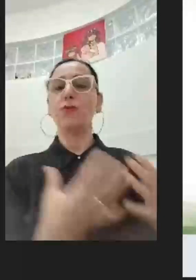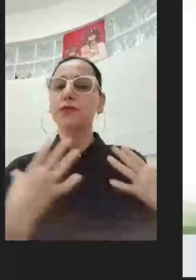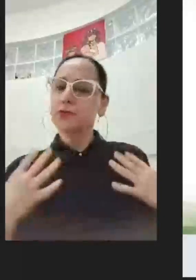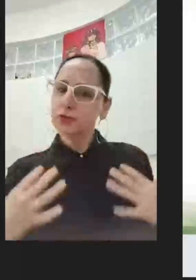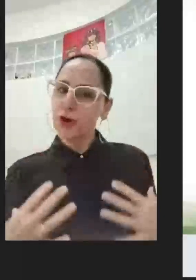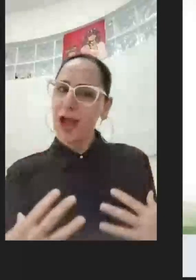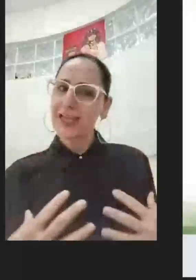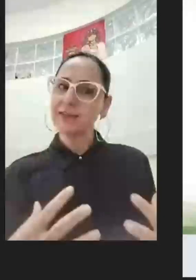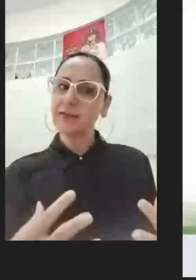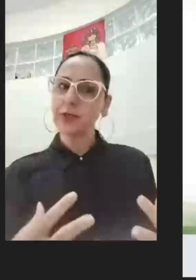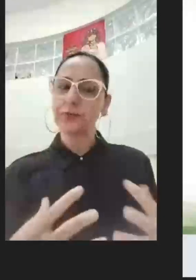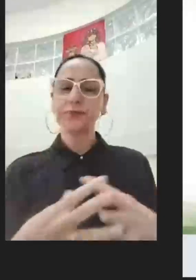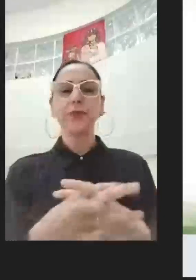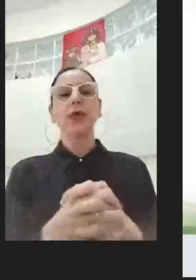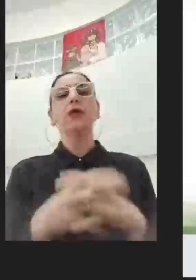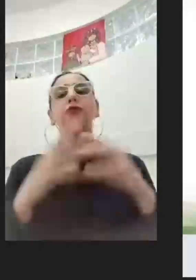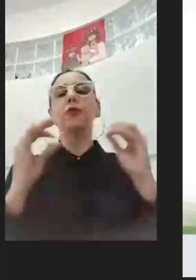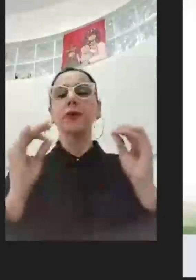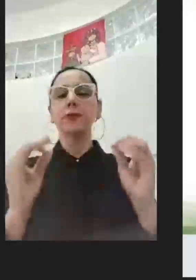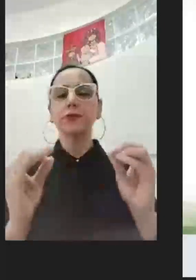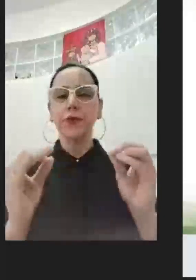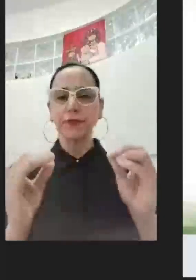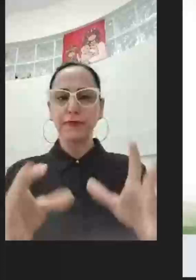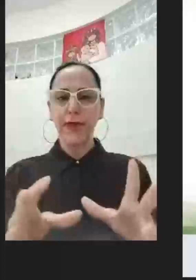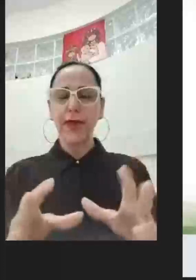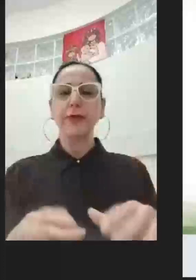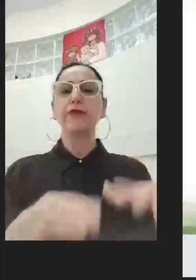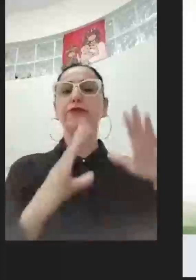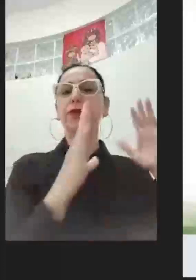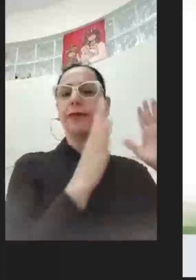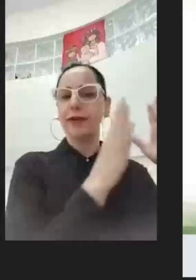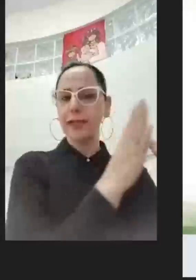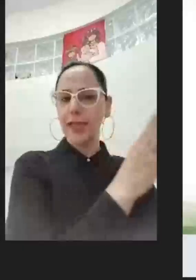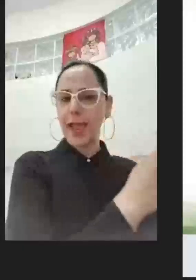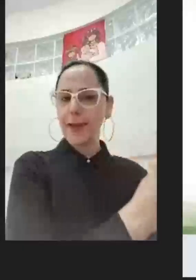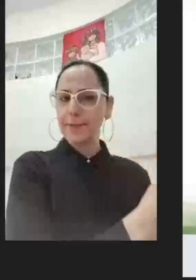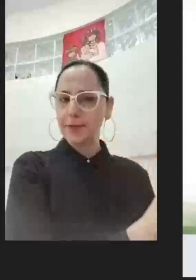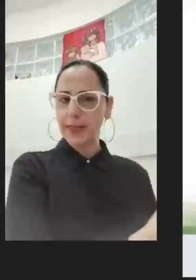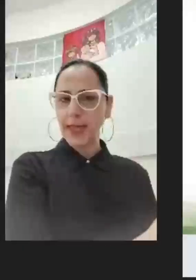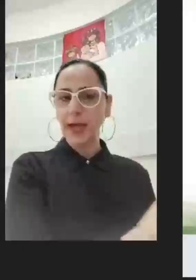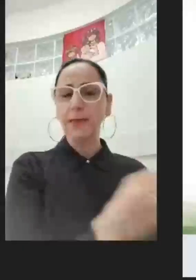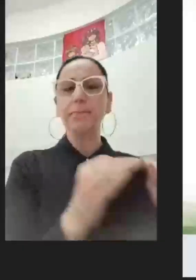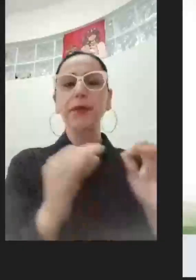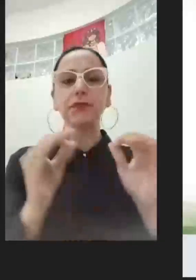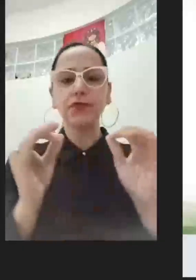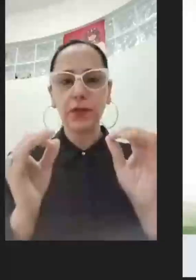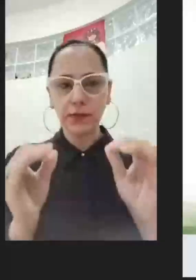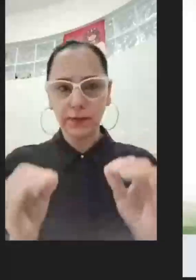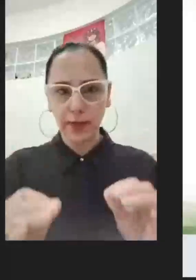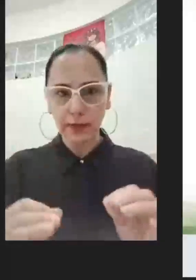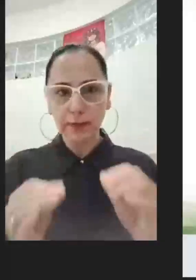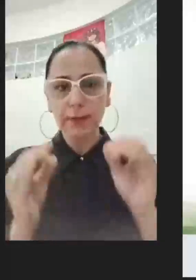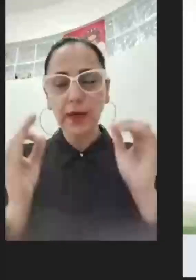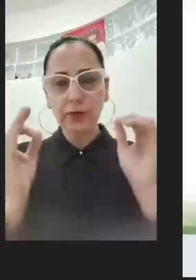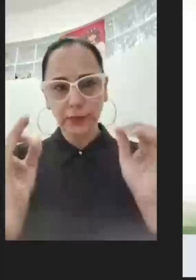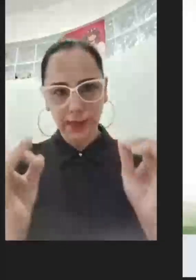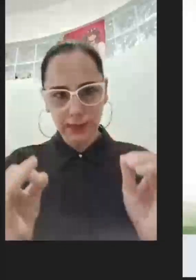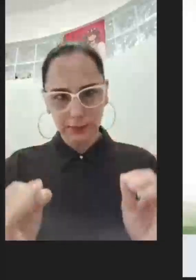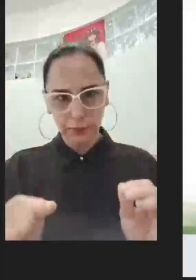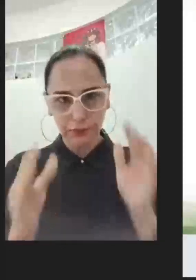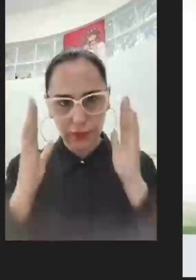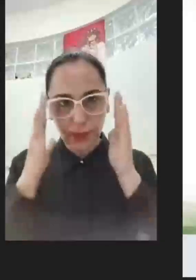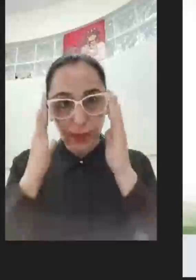materno. Começou a jorrar leitinho. Tomamos o café, fui avaliar a mama dela, pedi